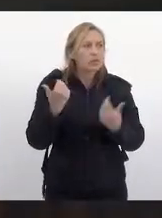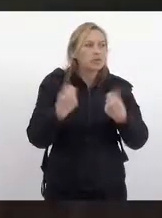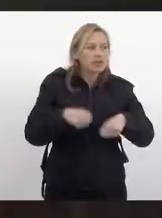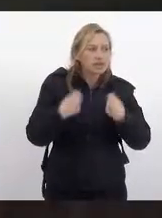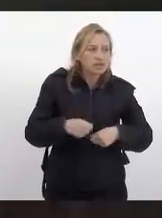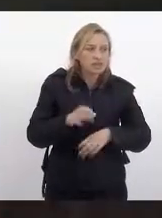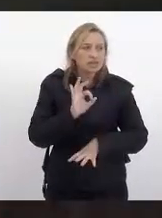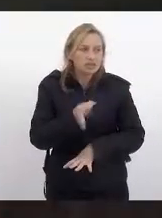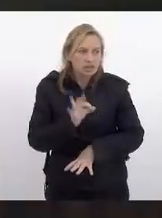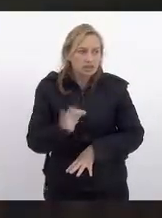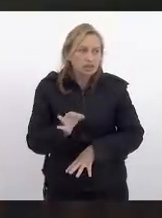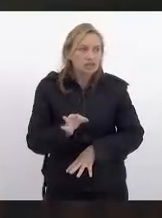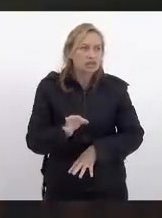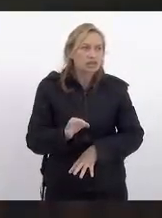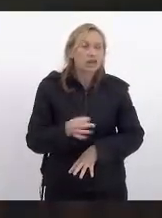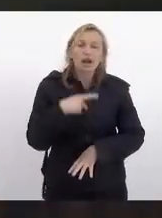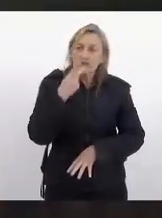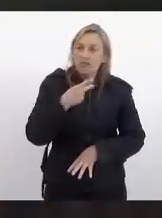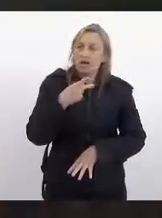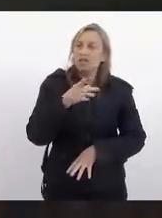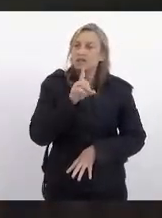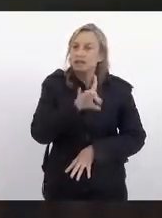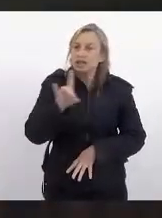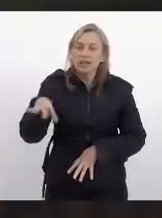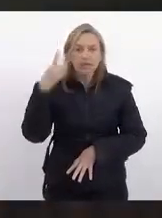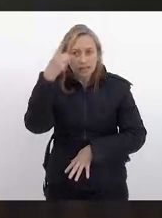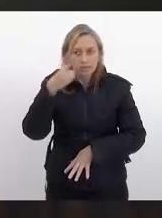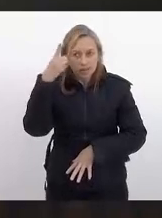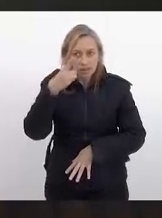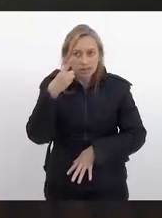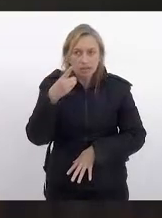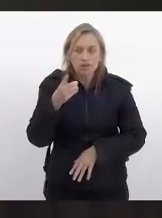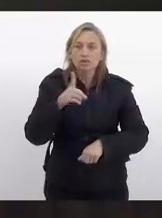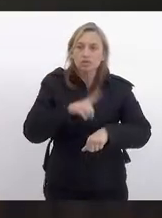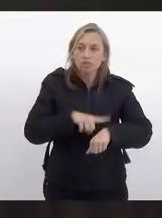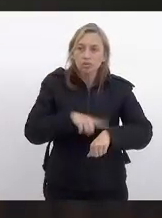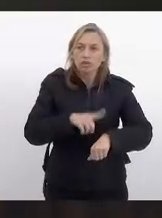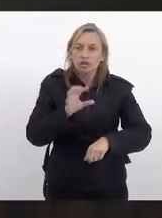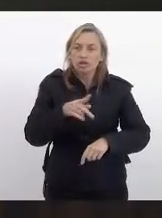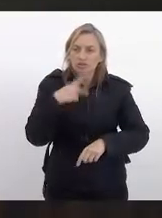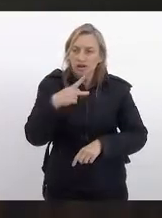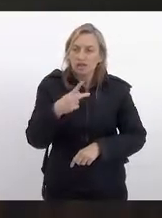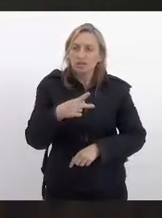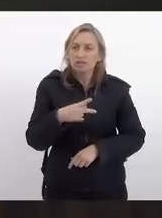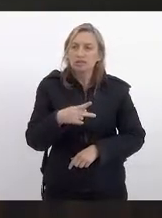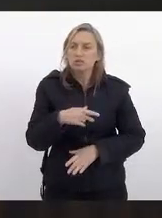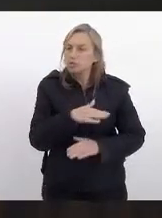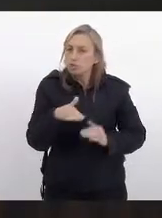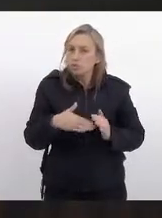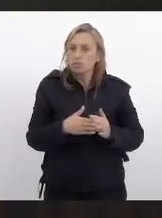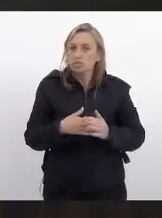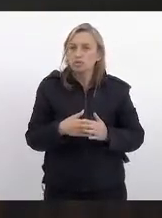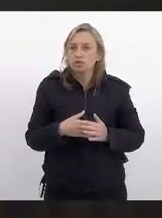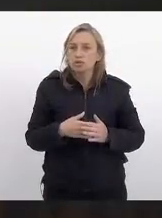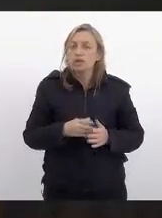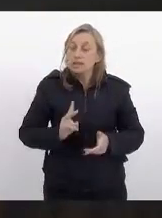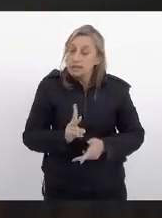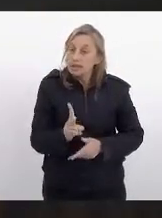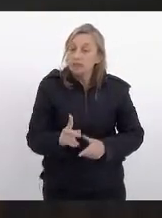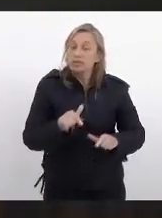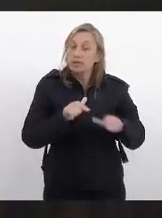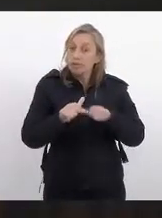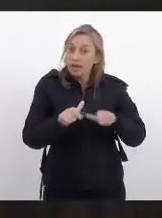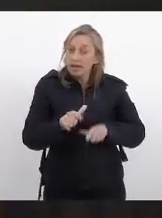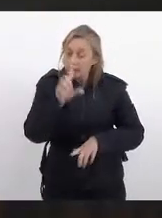precisa garantir a fala dos deputados na hora que eles estão falando deputadas e deputados sempre